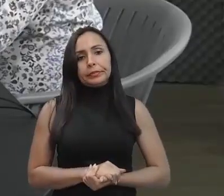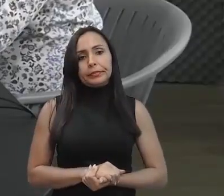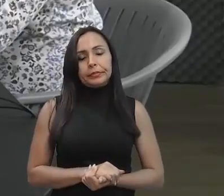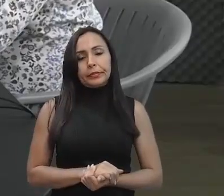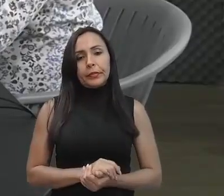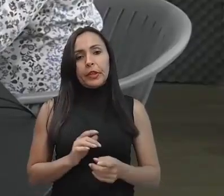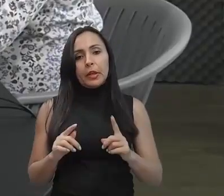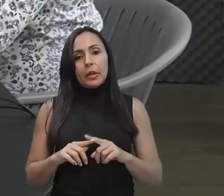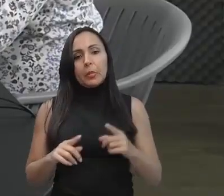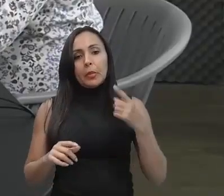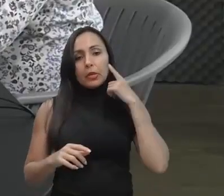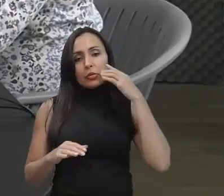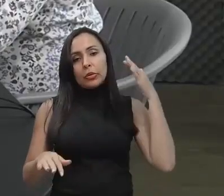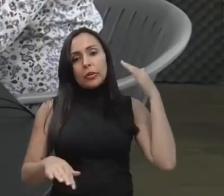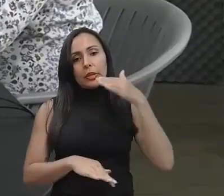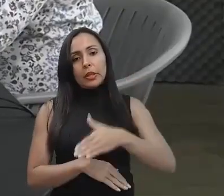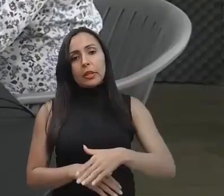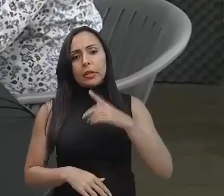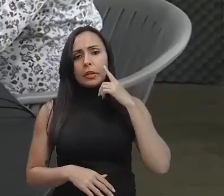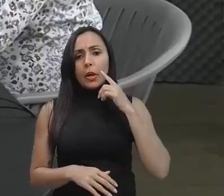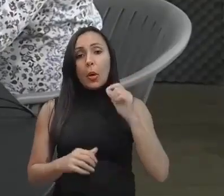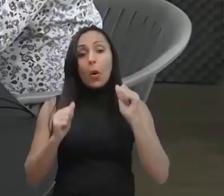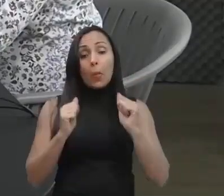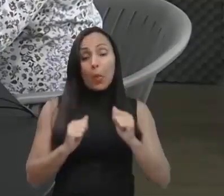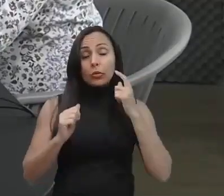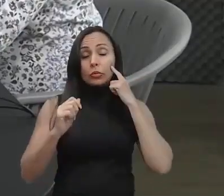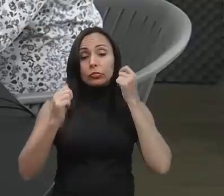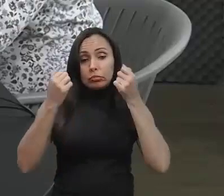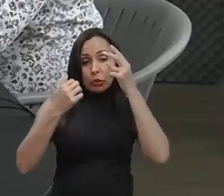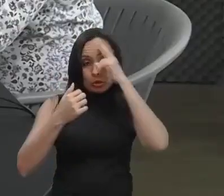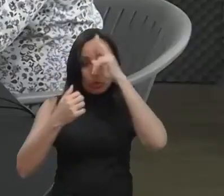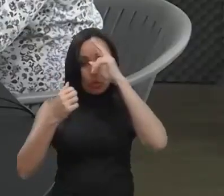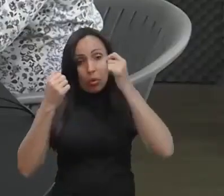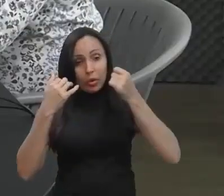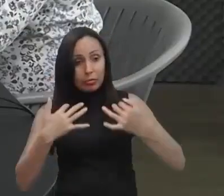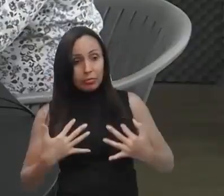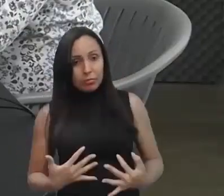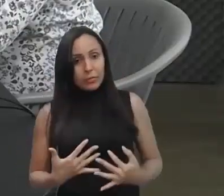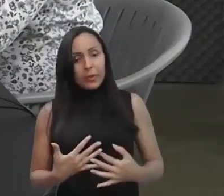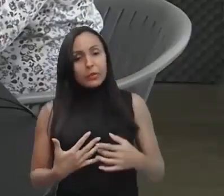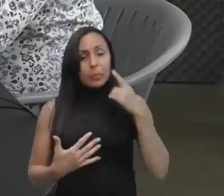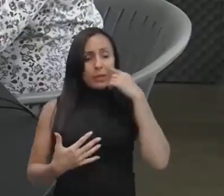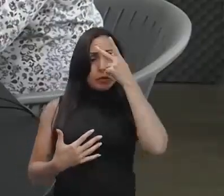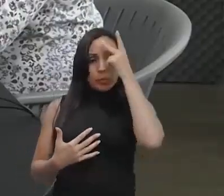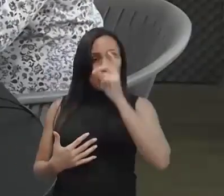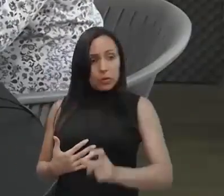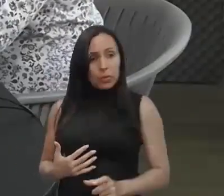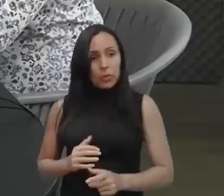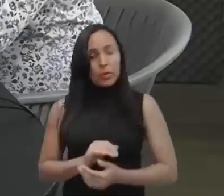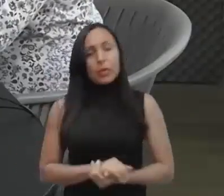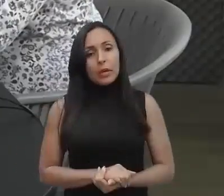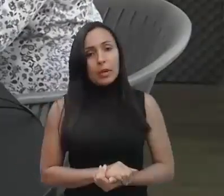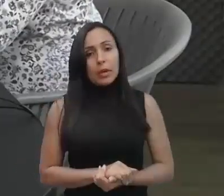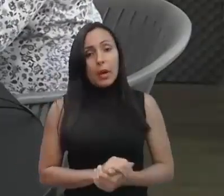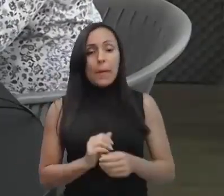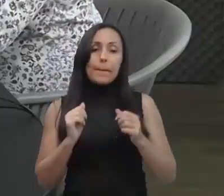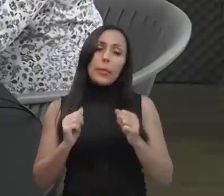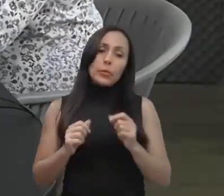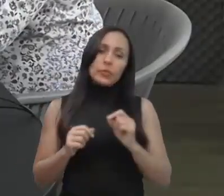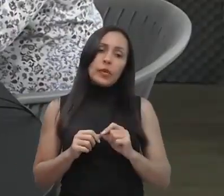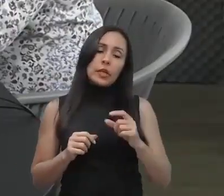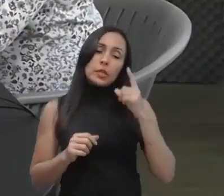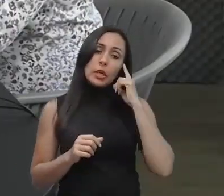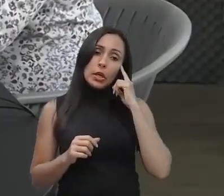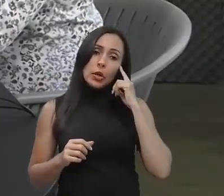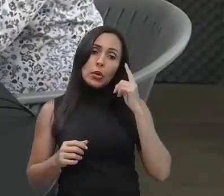entrei lá eu disse Poxa eu posso contar história eh sobre essas pessoas aqui tipo eu posso fazer o jornalismo que eu faria no